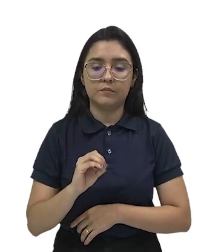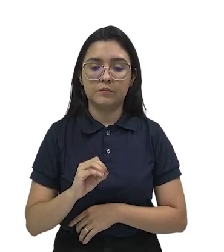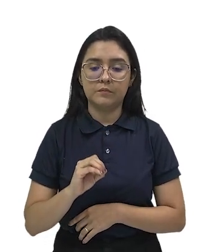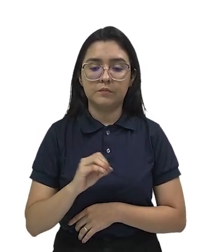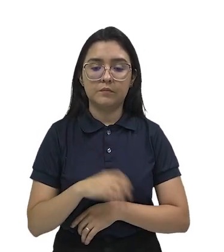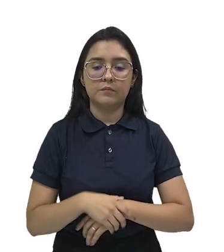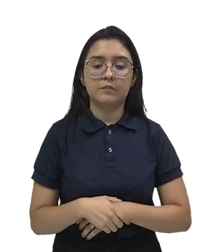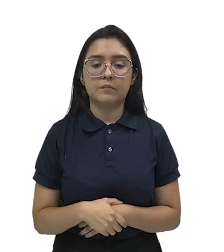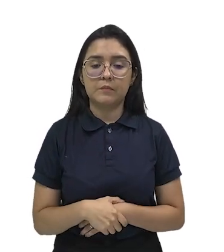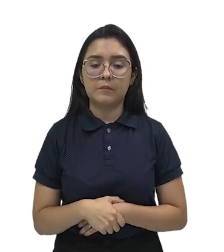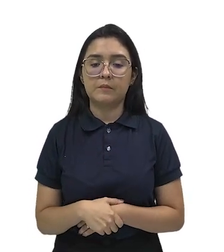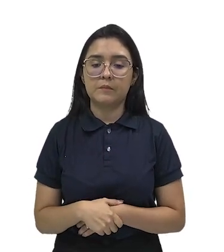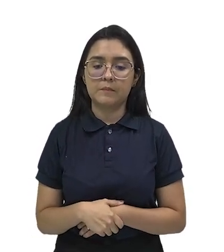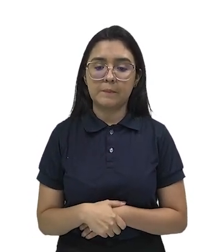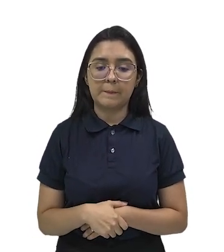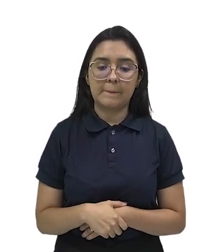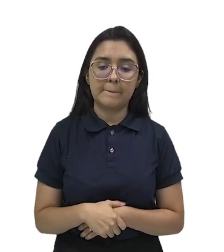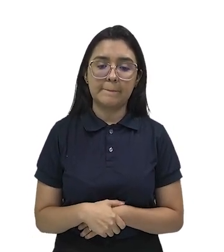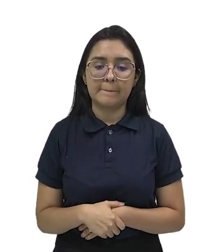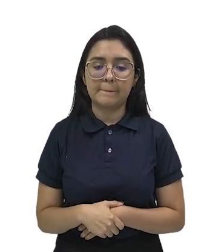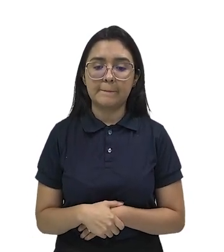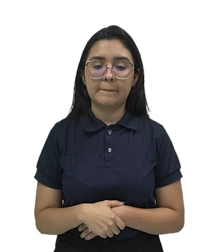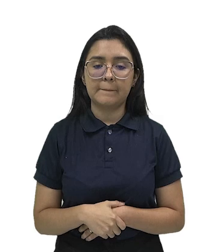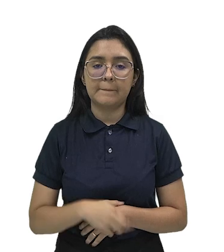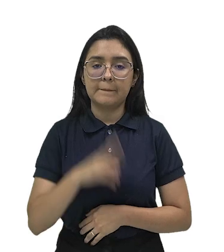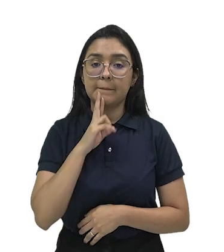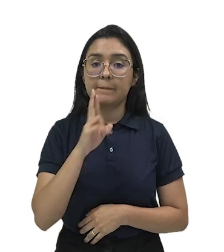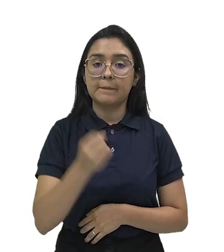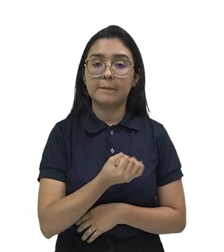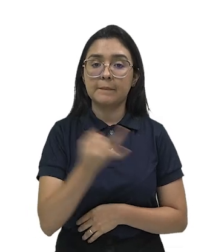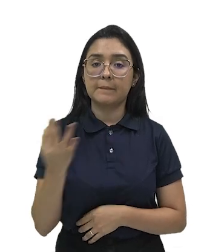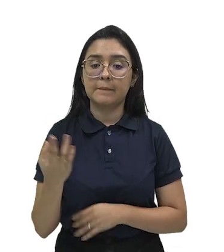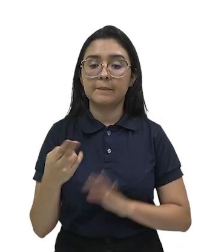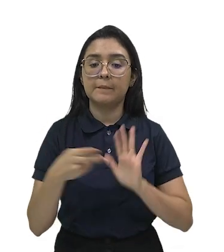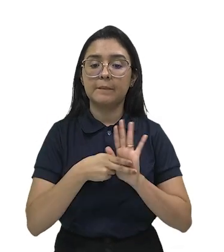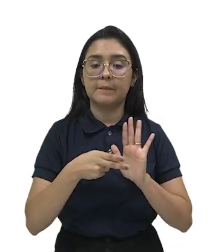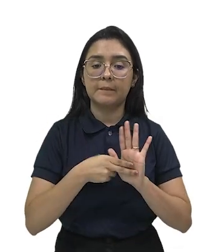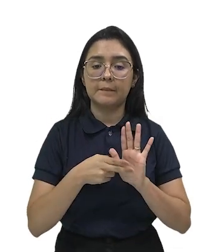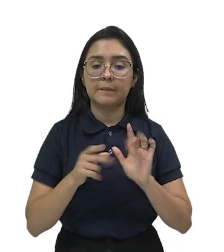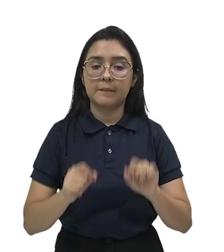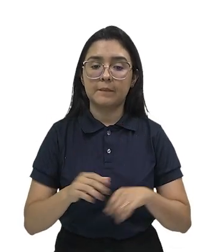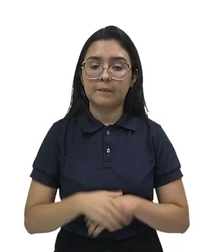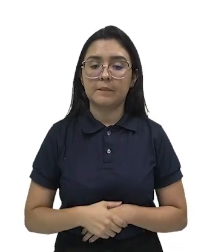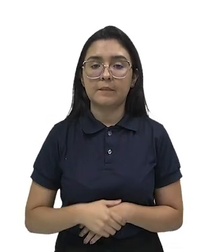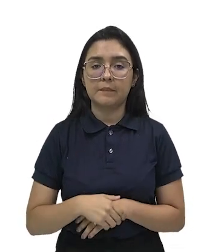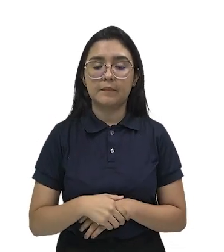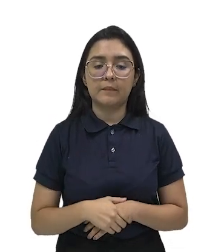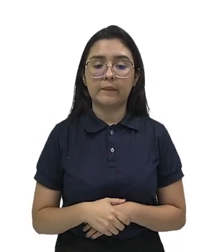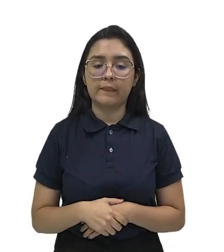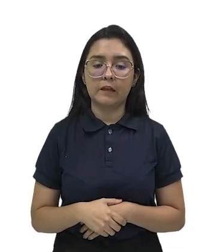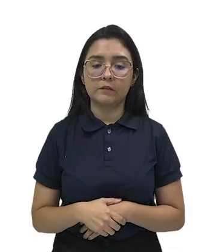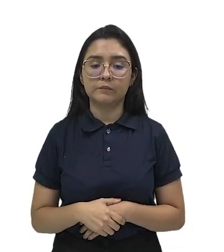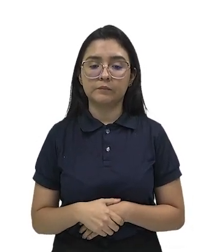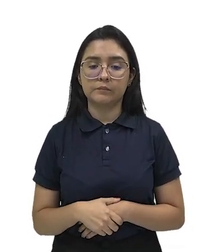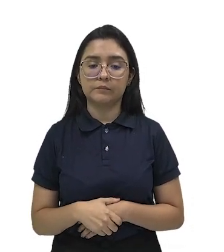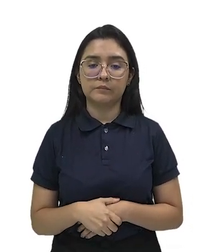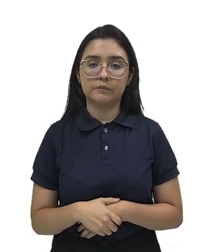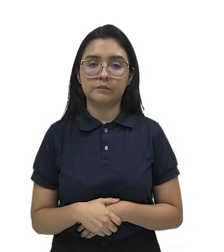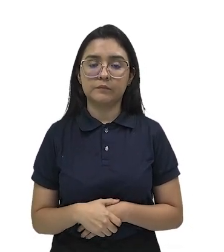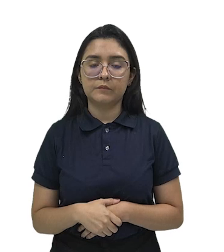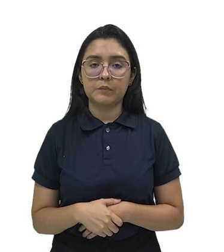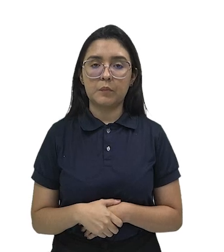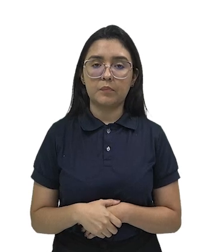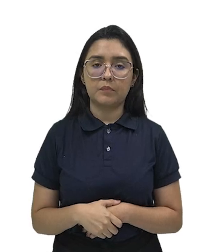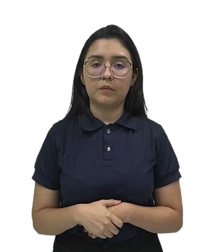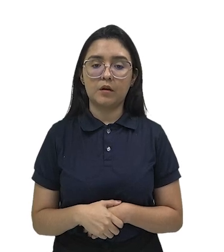72. Certo? Vão 7, 9 vezes 4, 36. Aí 36 com